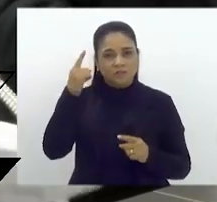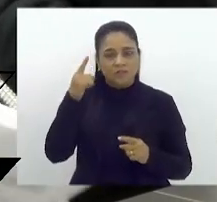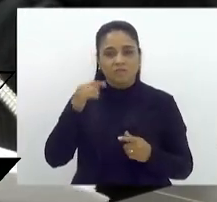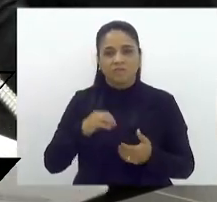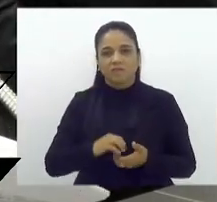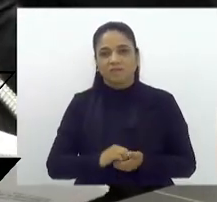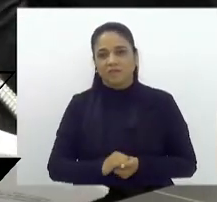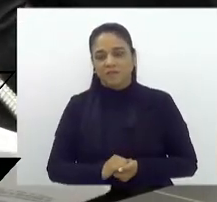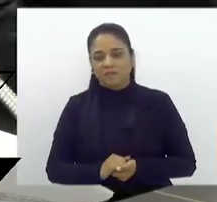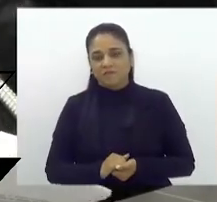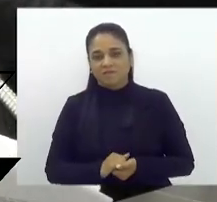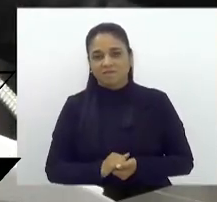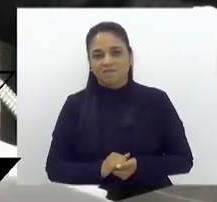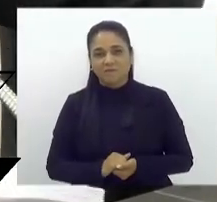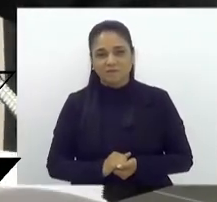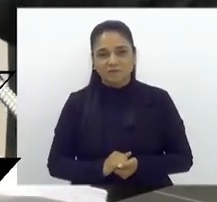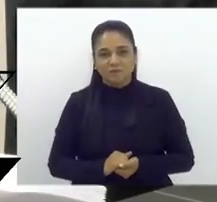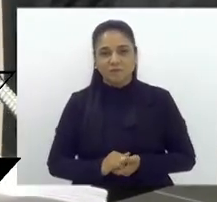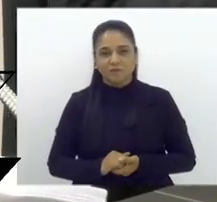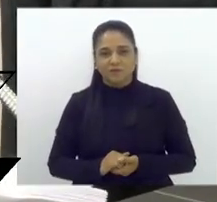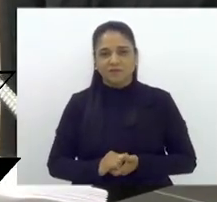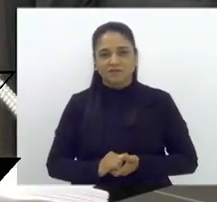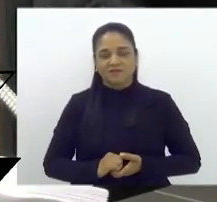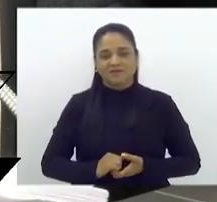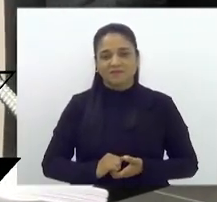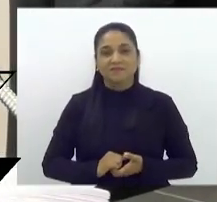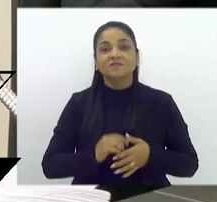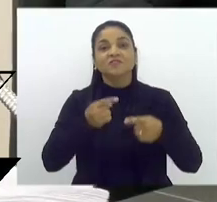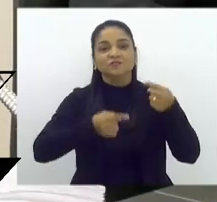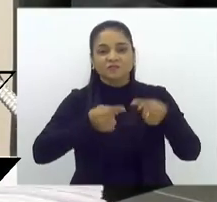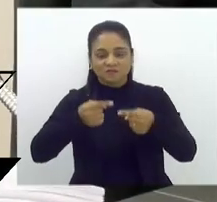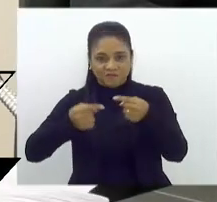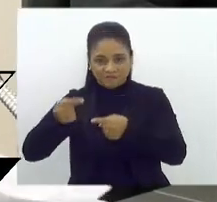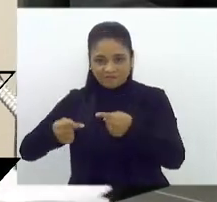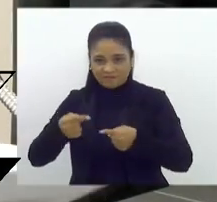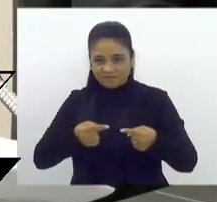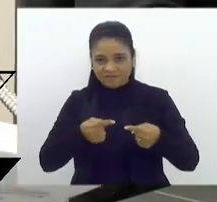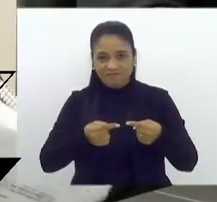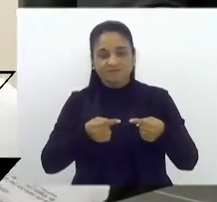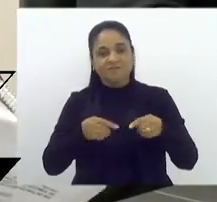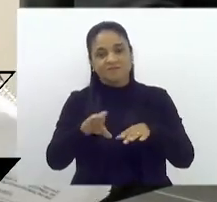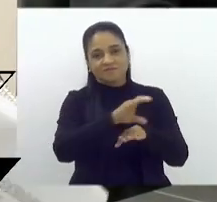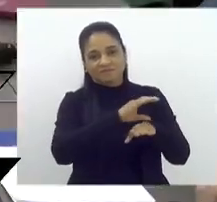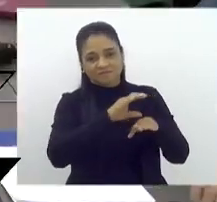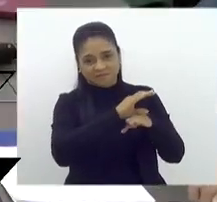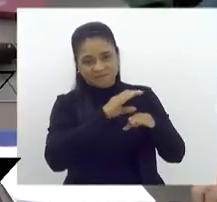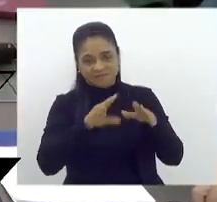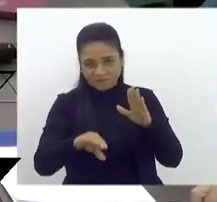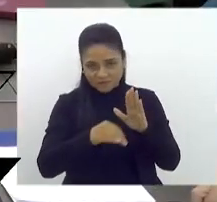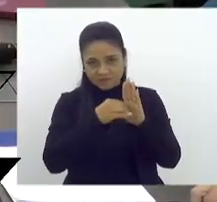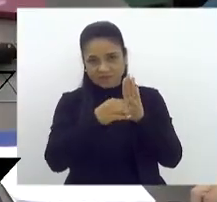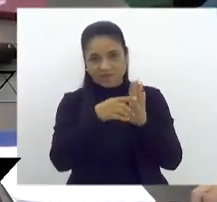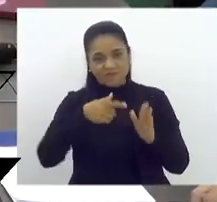Excelência. Então, em discussão, presidente, parecer da constitucionalidade com emendas, deputado Luiz Paulo.